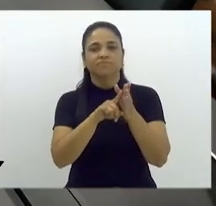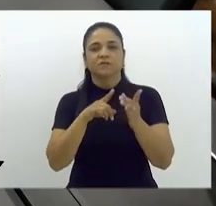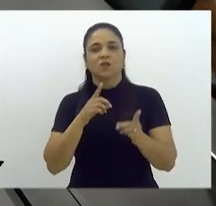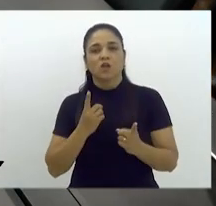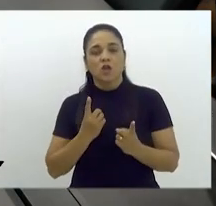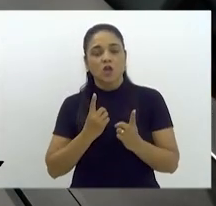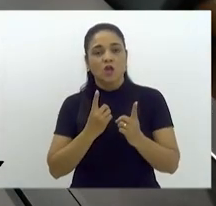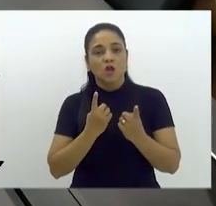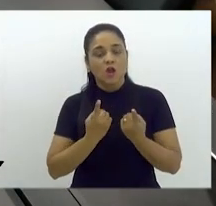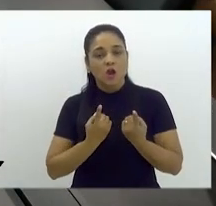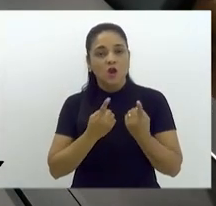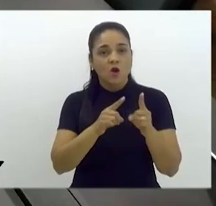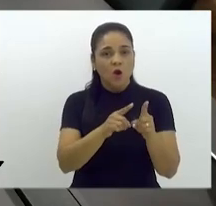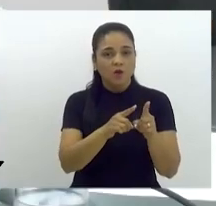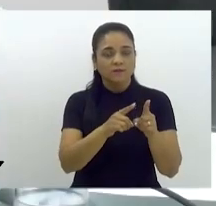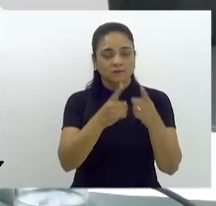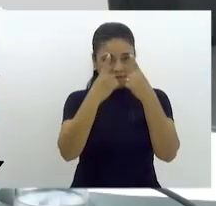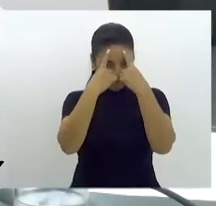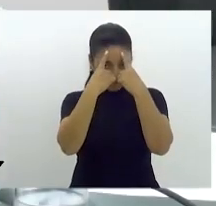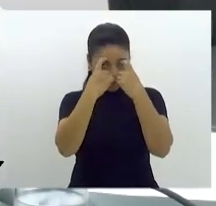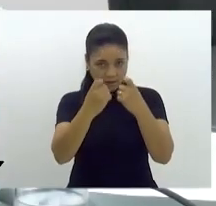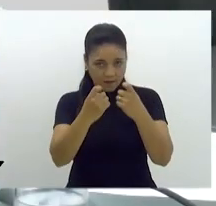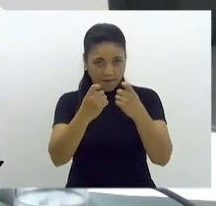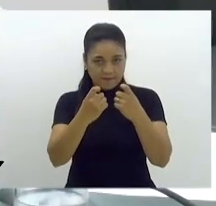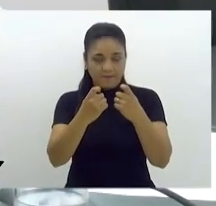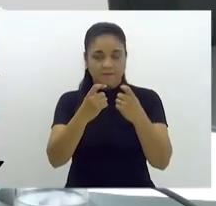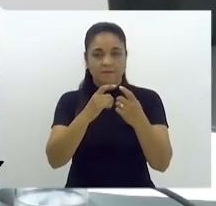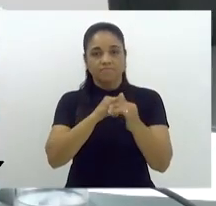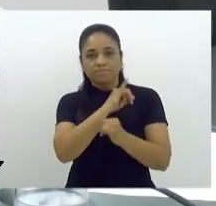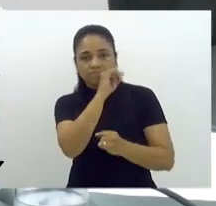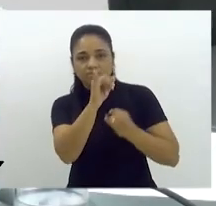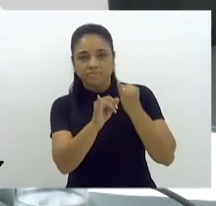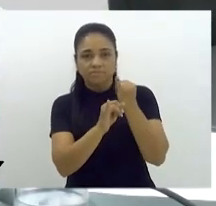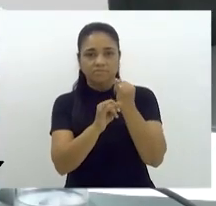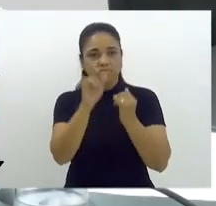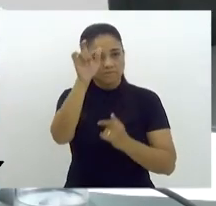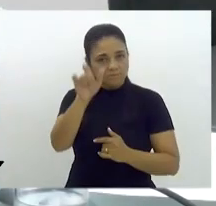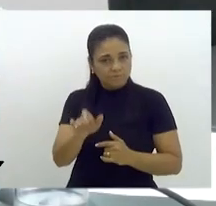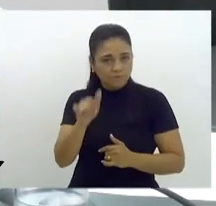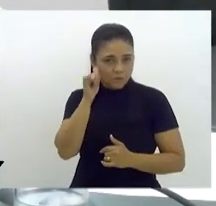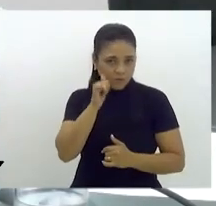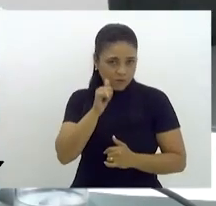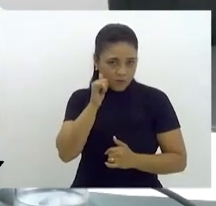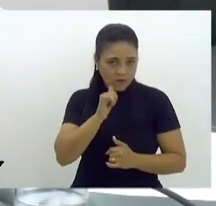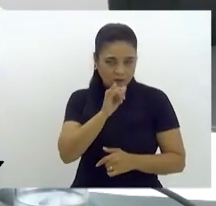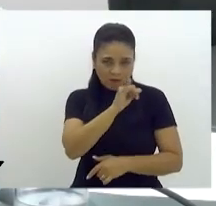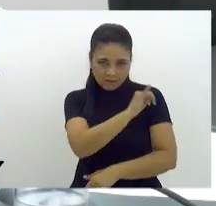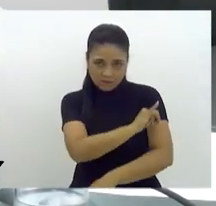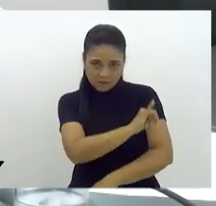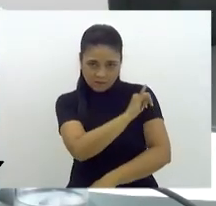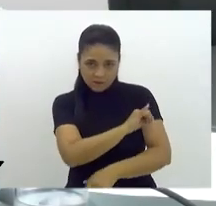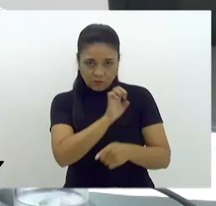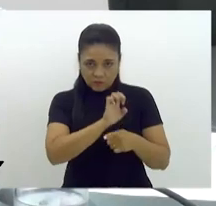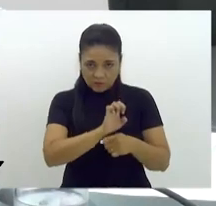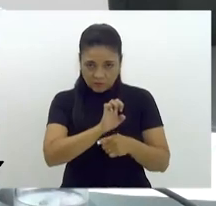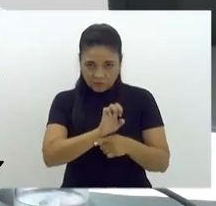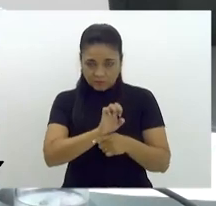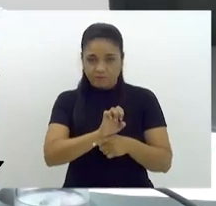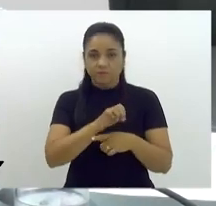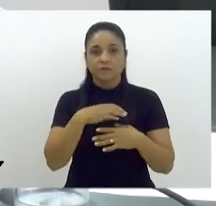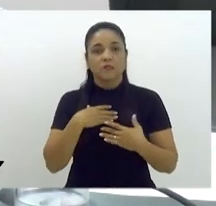combate dos caos dos casos de violência cibernética contra as mulheres no estado do Rio de Janeiro e contando com a presença